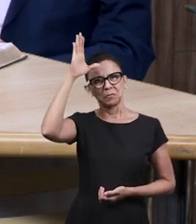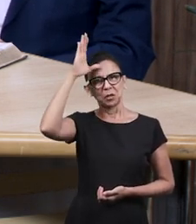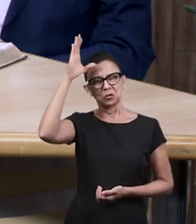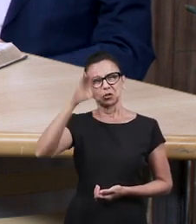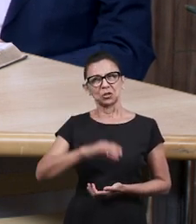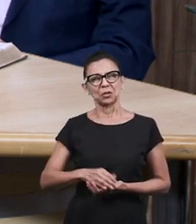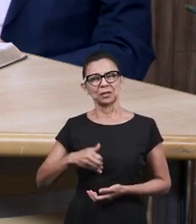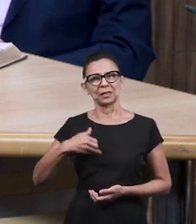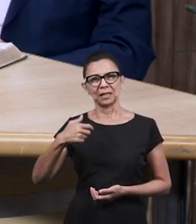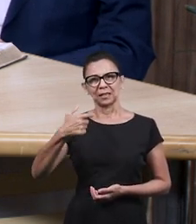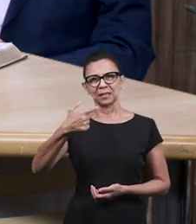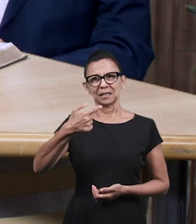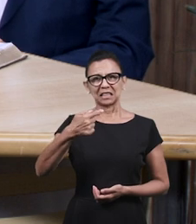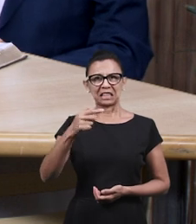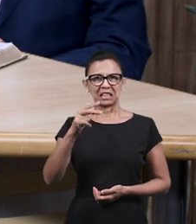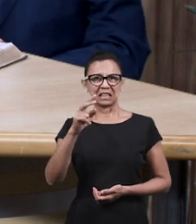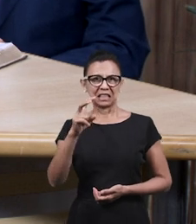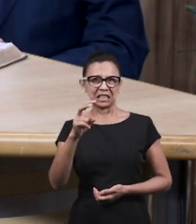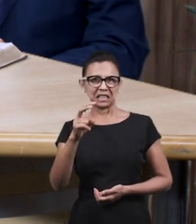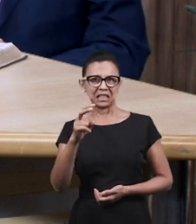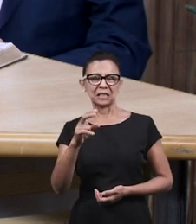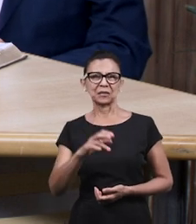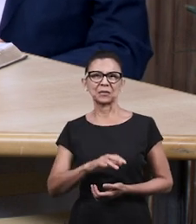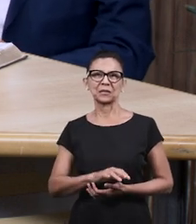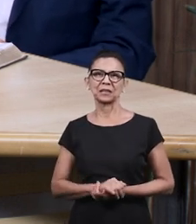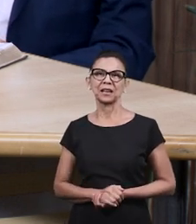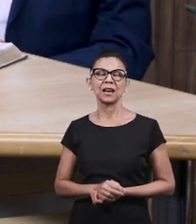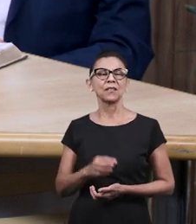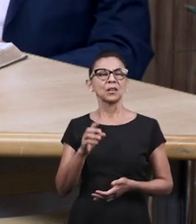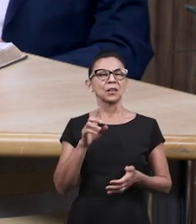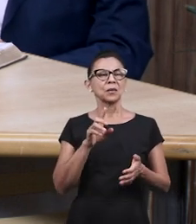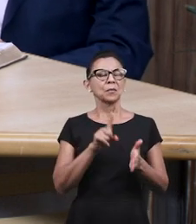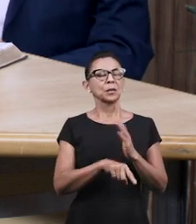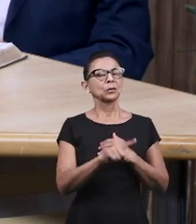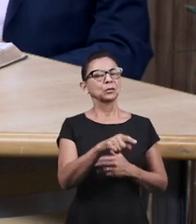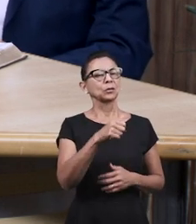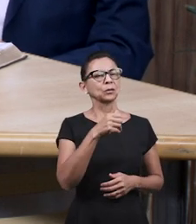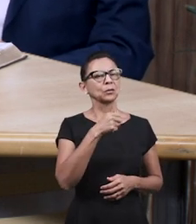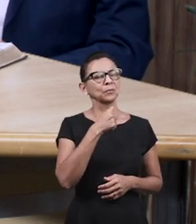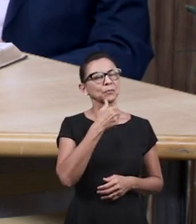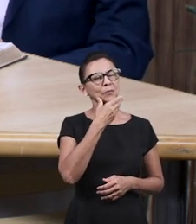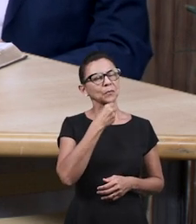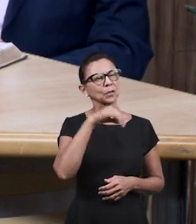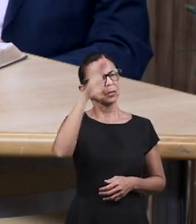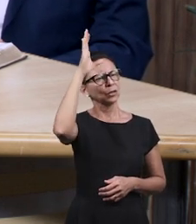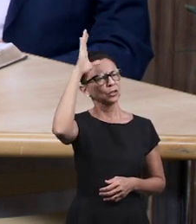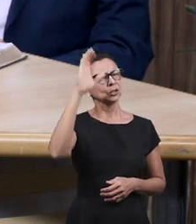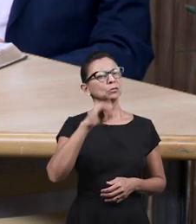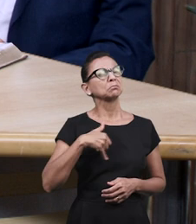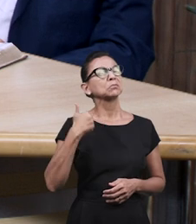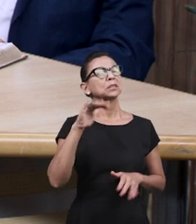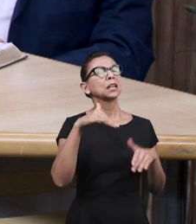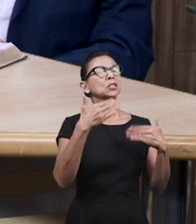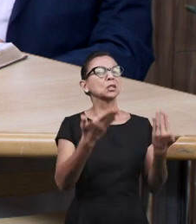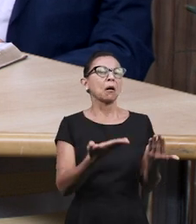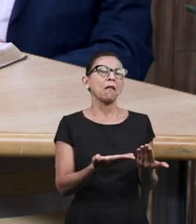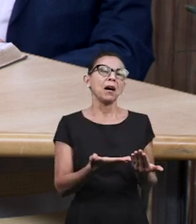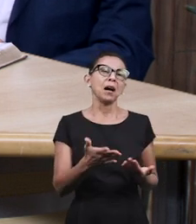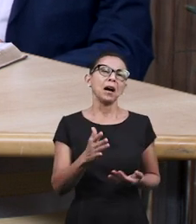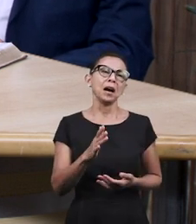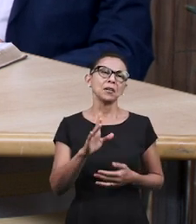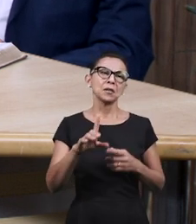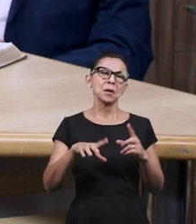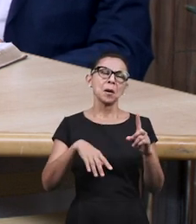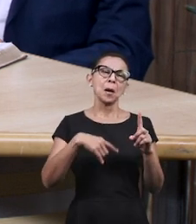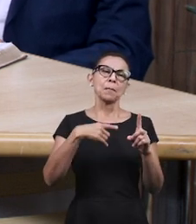anos? Ele disse, mais uns 8, 9. É o que a expectativa de vida. É uma né? maneira de se É a enxergar.